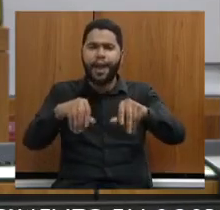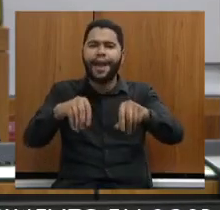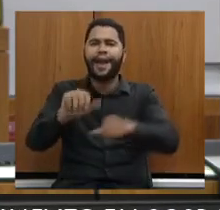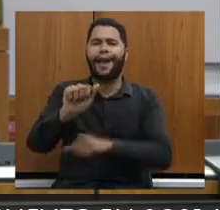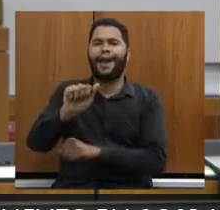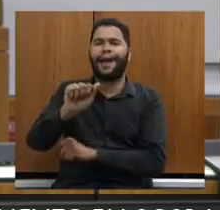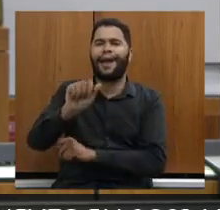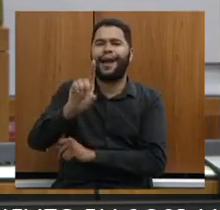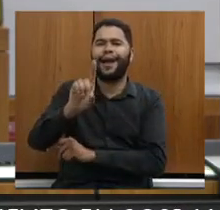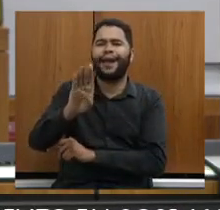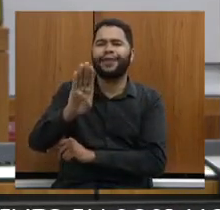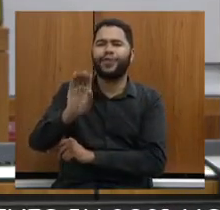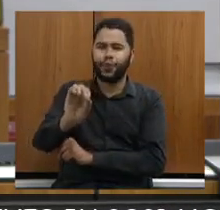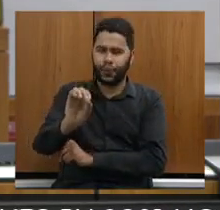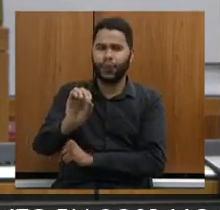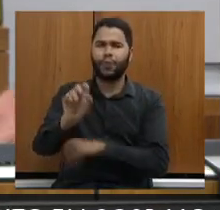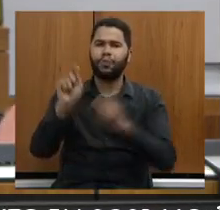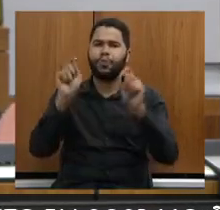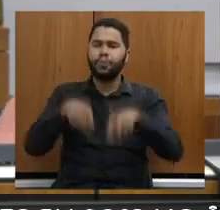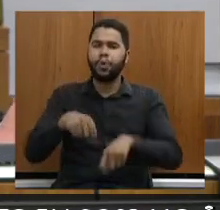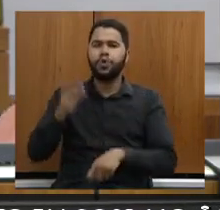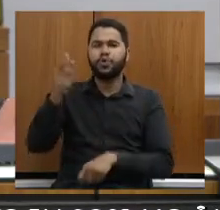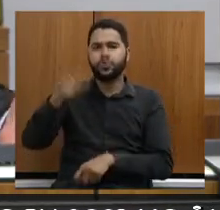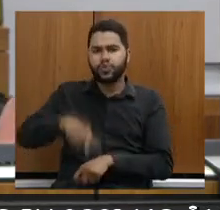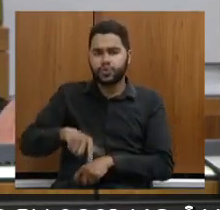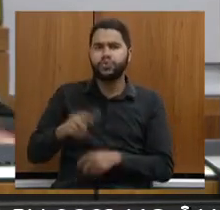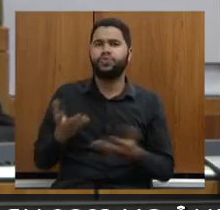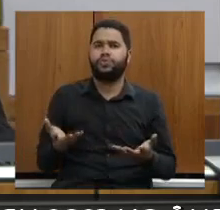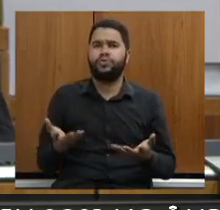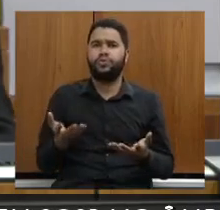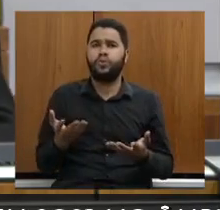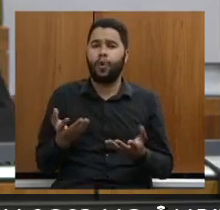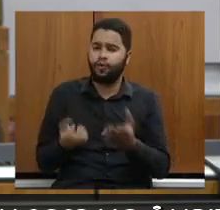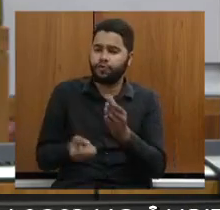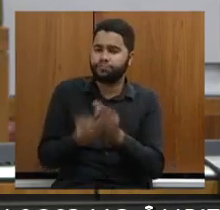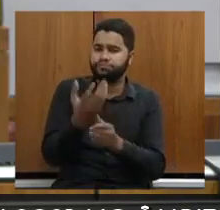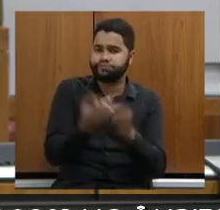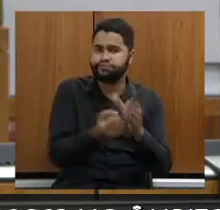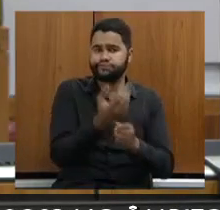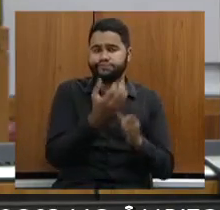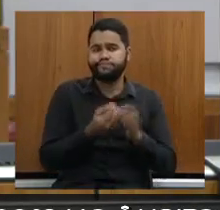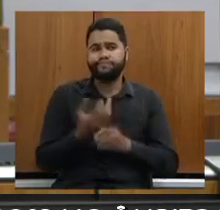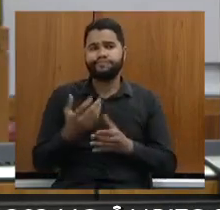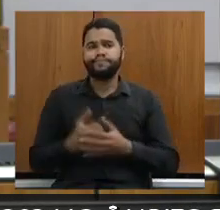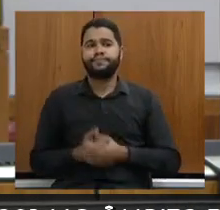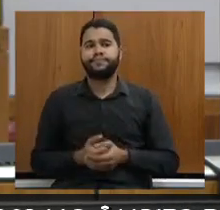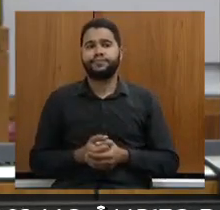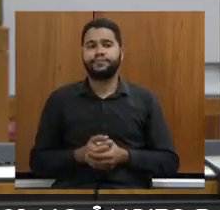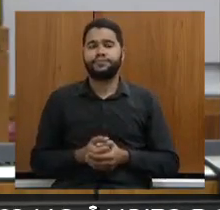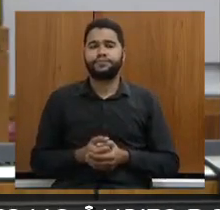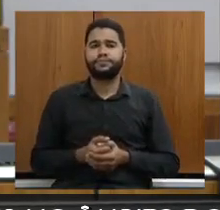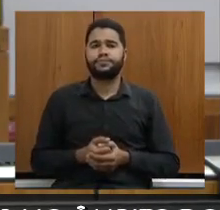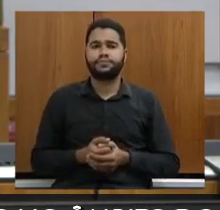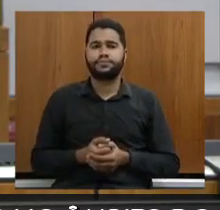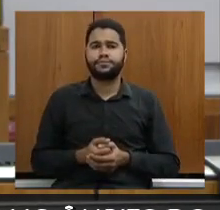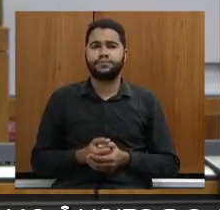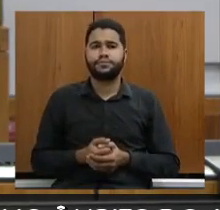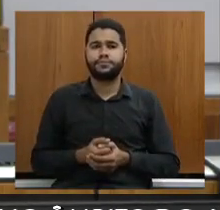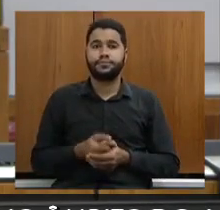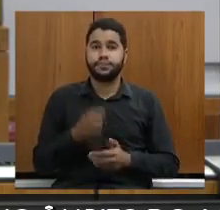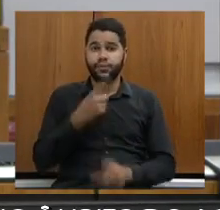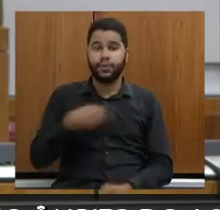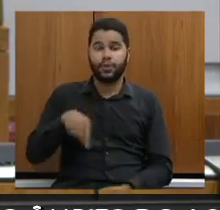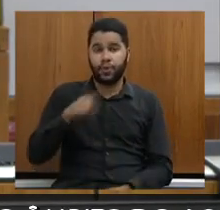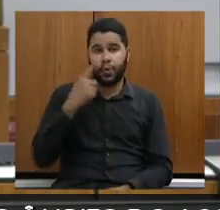é para que possa voltar produzir Ah é tá